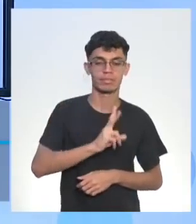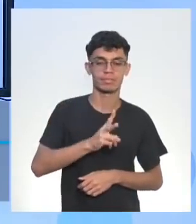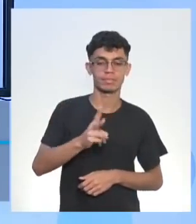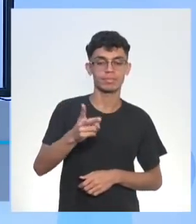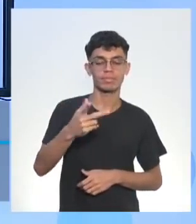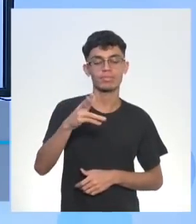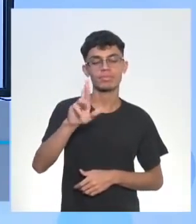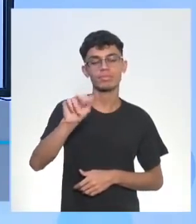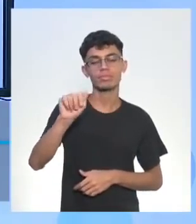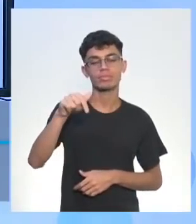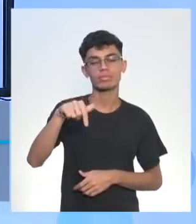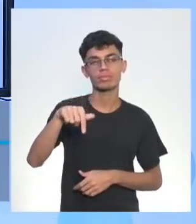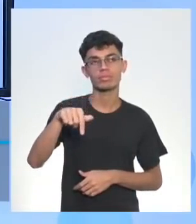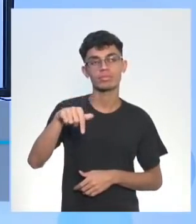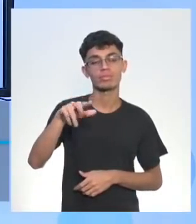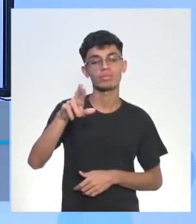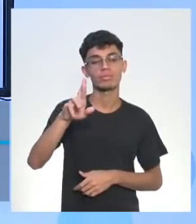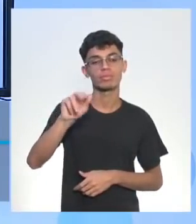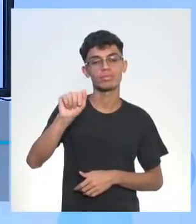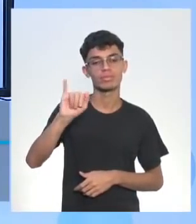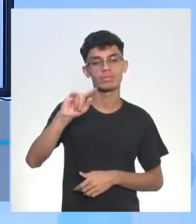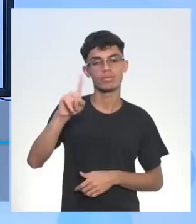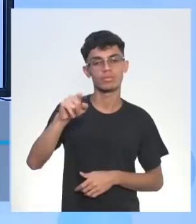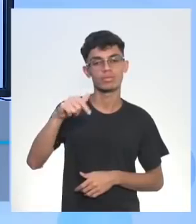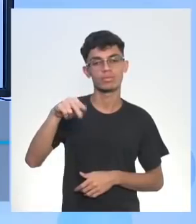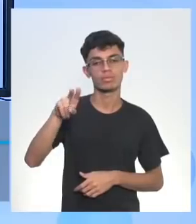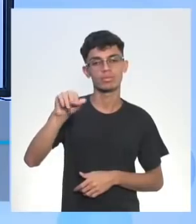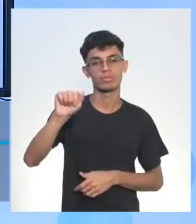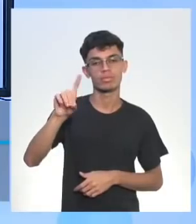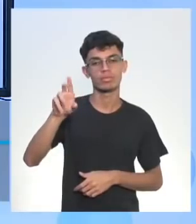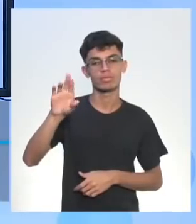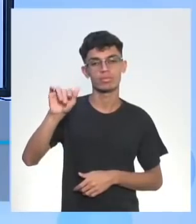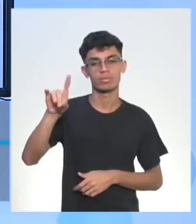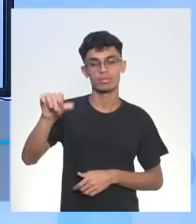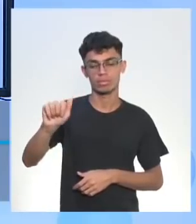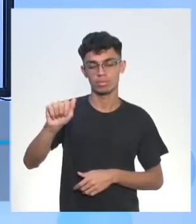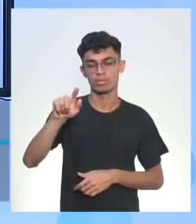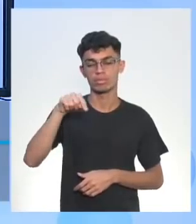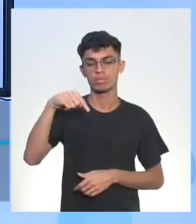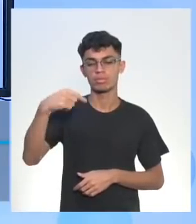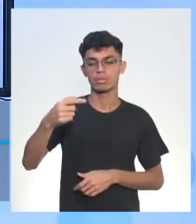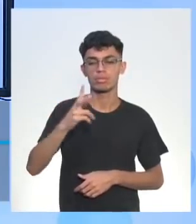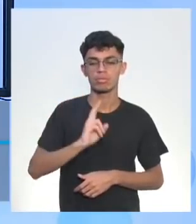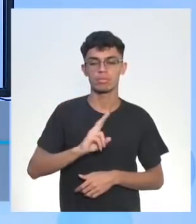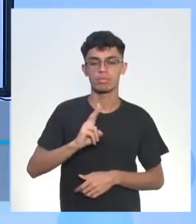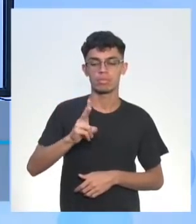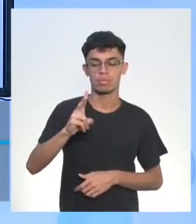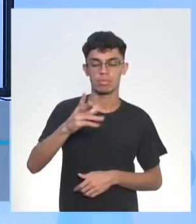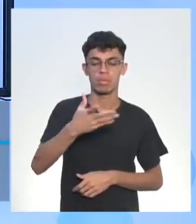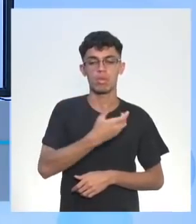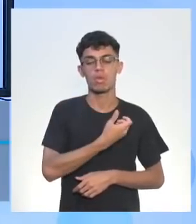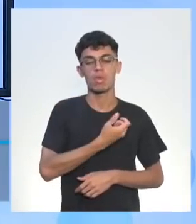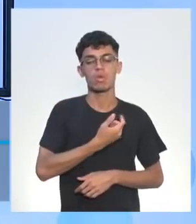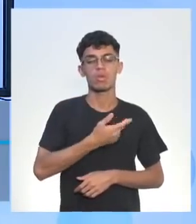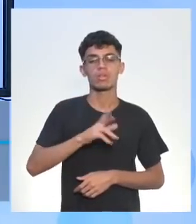das raízes quadradas, raízes cúbicas e outras mais, para seguir aí com as operações com os números racionais, tá